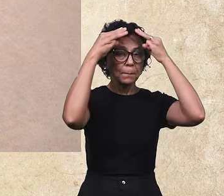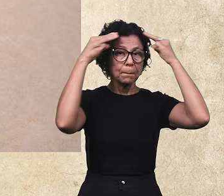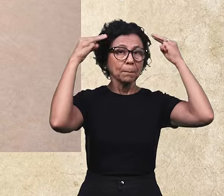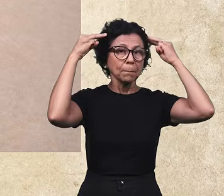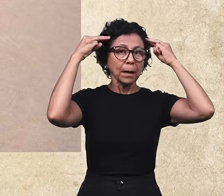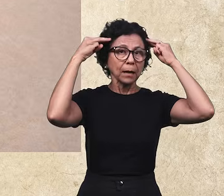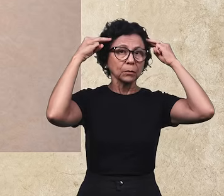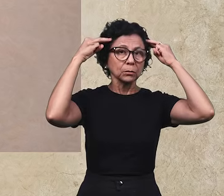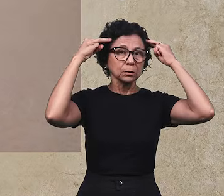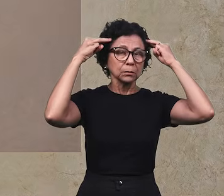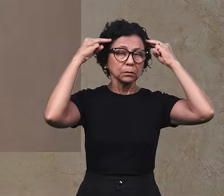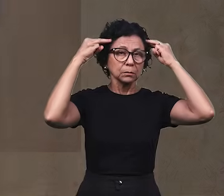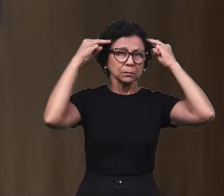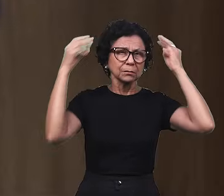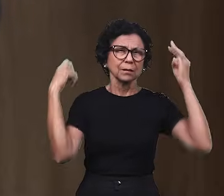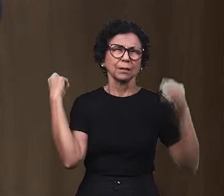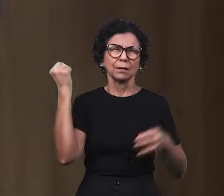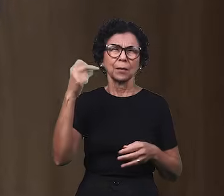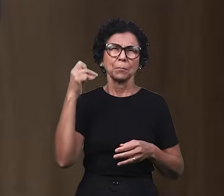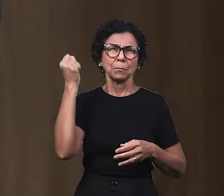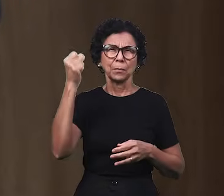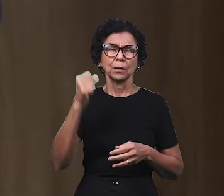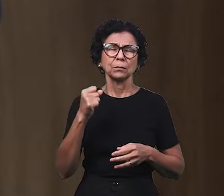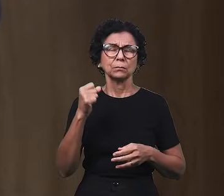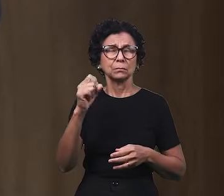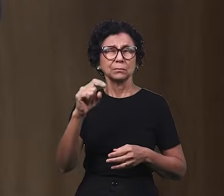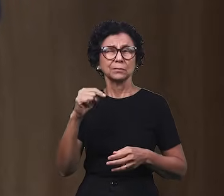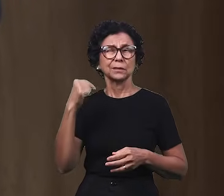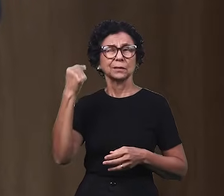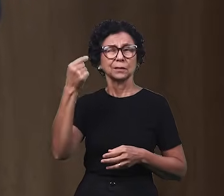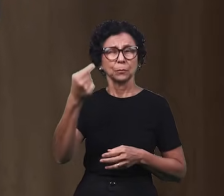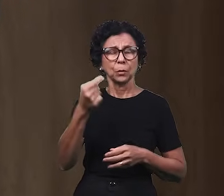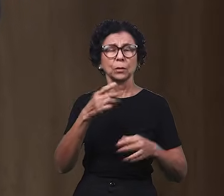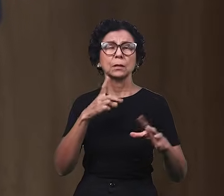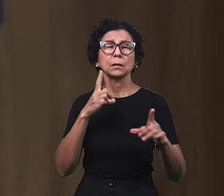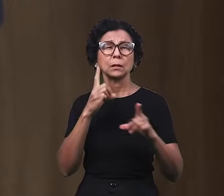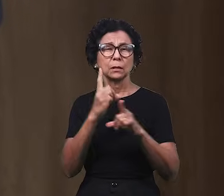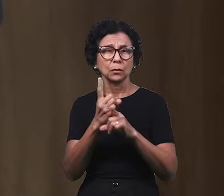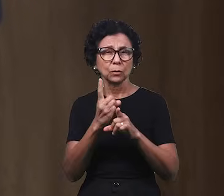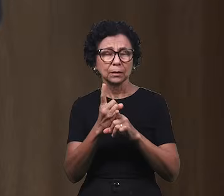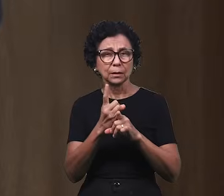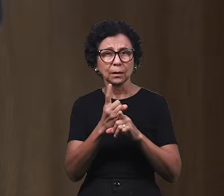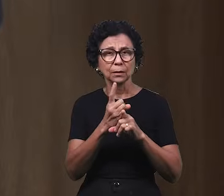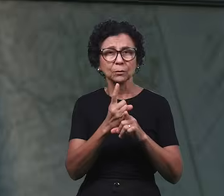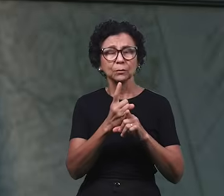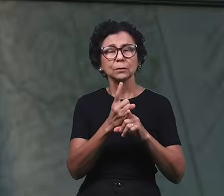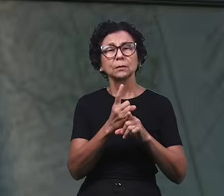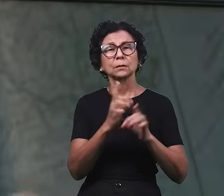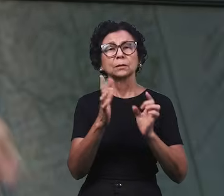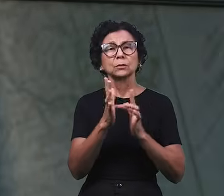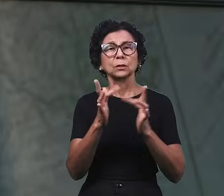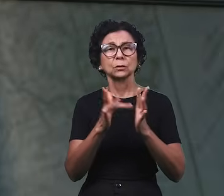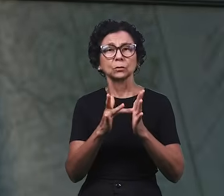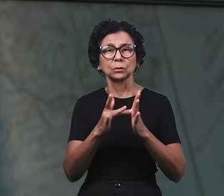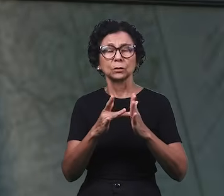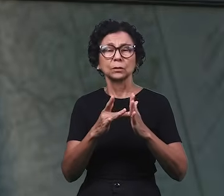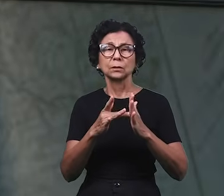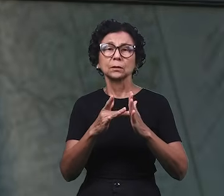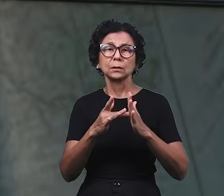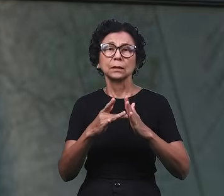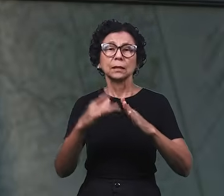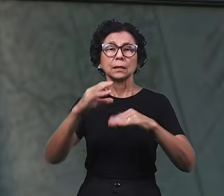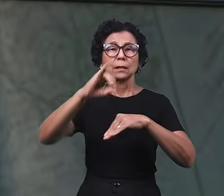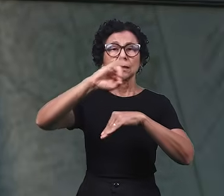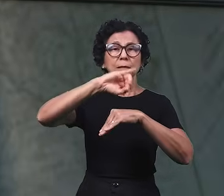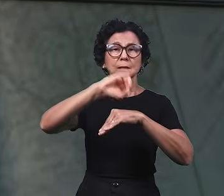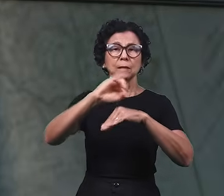agora ao Vinícius, que vai dar continuidade aqui a esse assunto dos pastores. Amém. Então, nós vamos